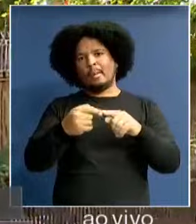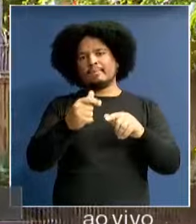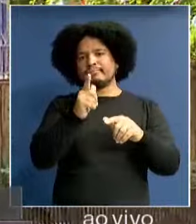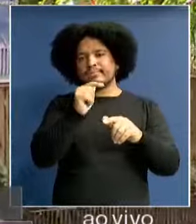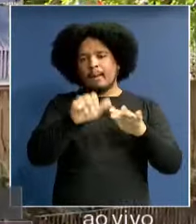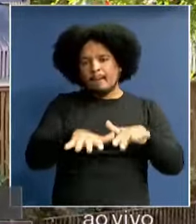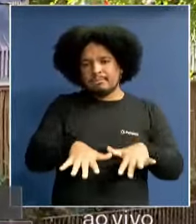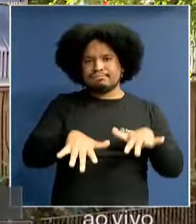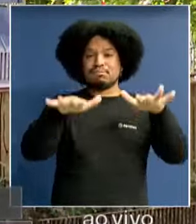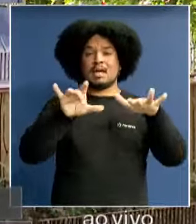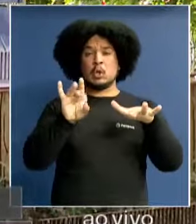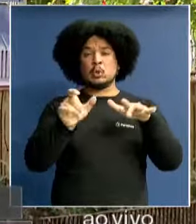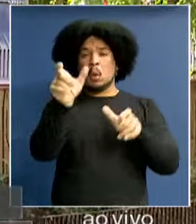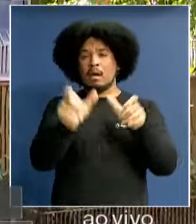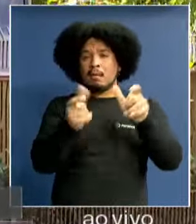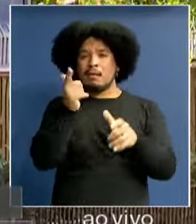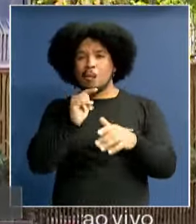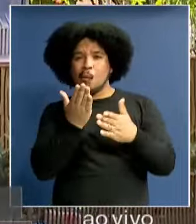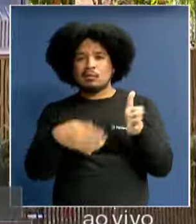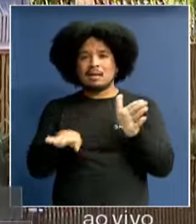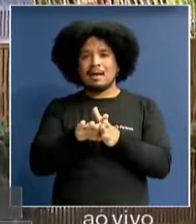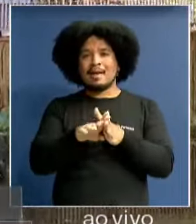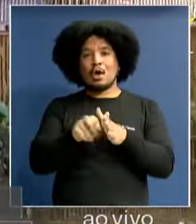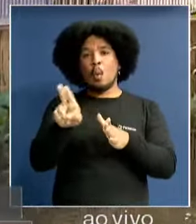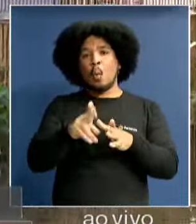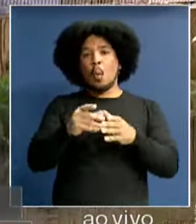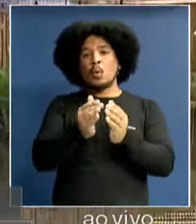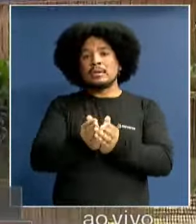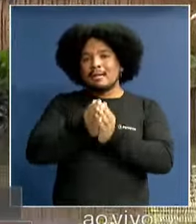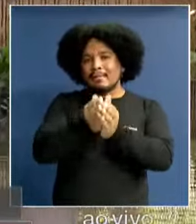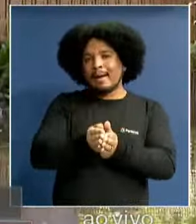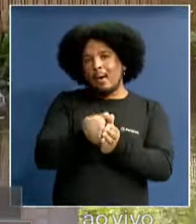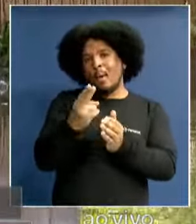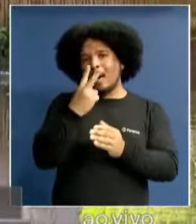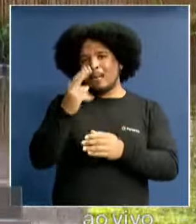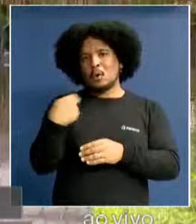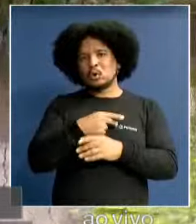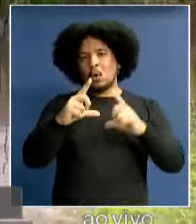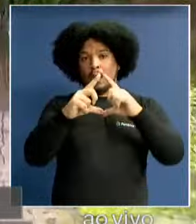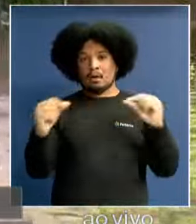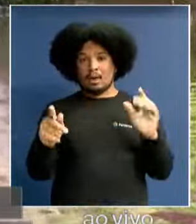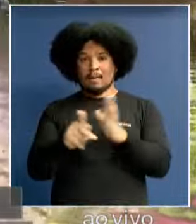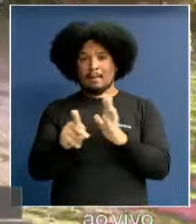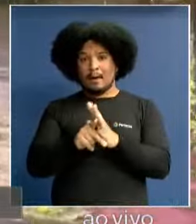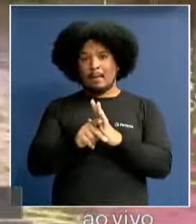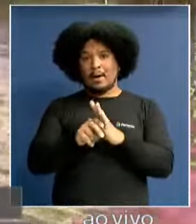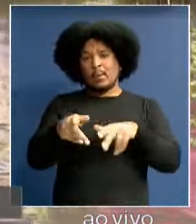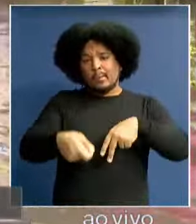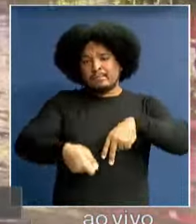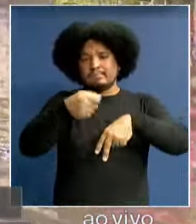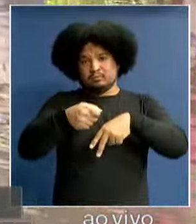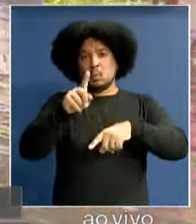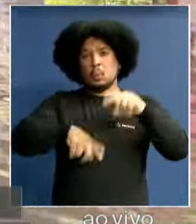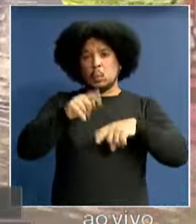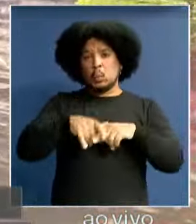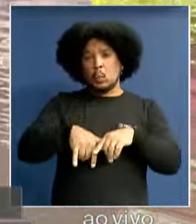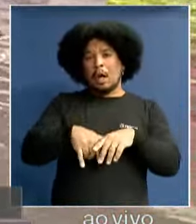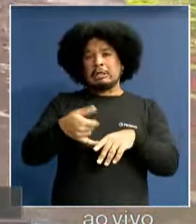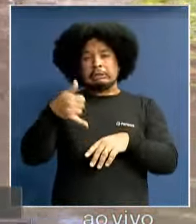aqui. Só quem consegue vir aqui está de barco ou, como a gente aqui da Band, de jardineira, se protegendo dessa água que